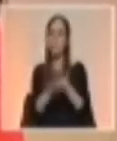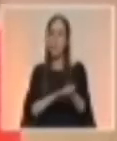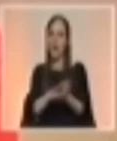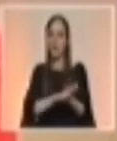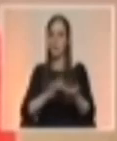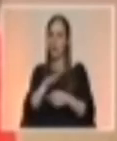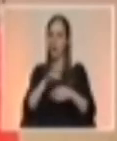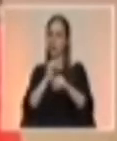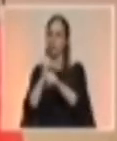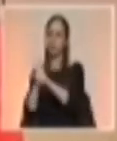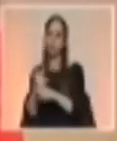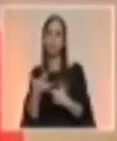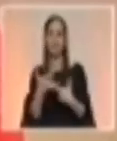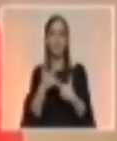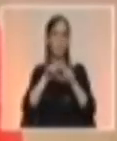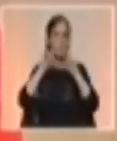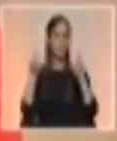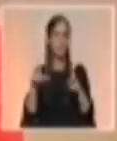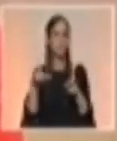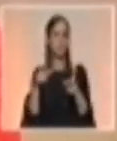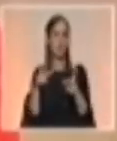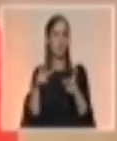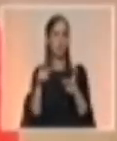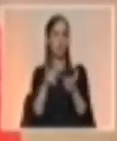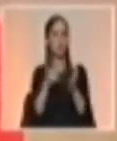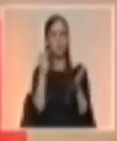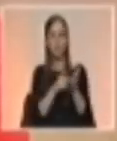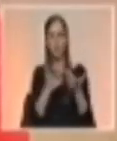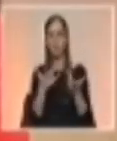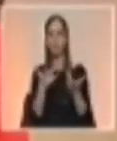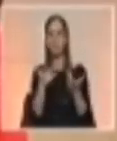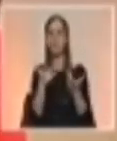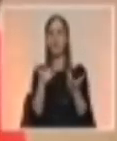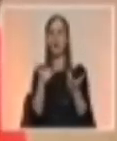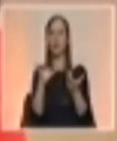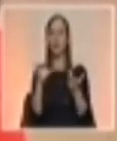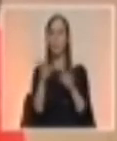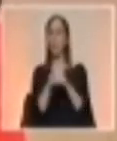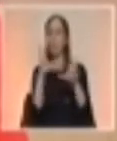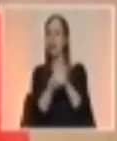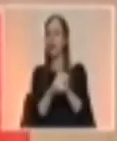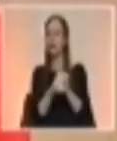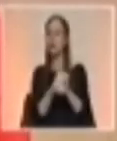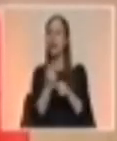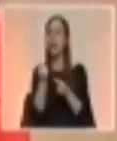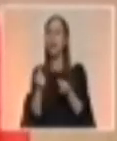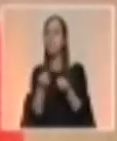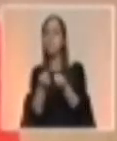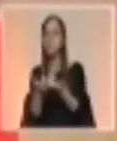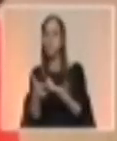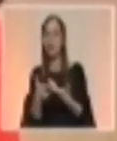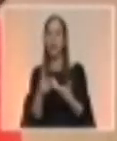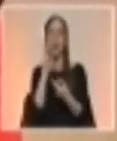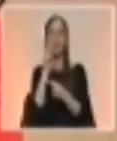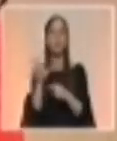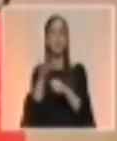áreas funcionais de uma empresa, a questão da estratégia, do marketing, do financeiro, financiamento, o olhar para a conjuntura